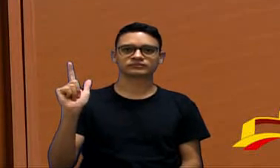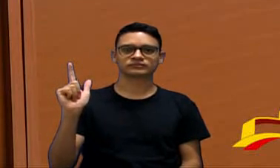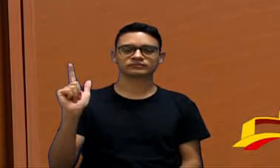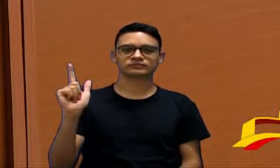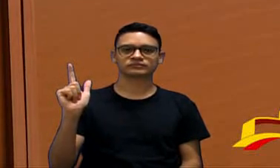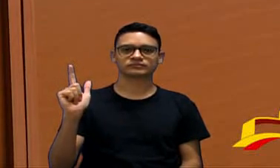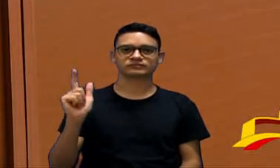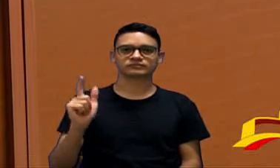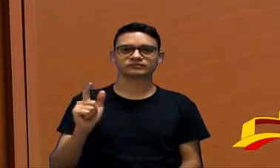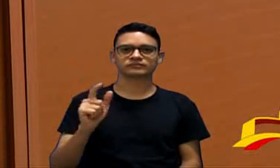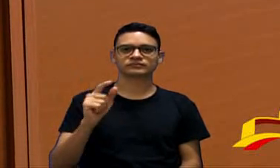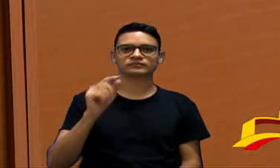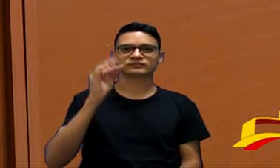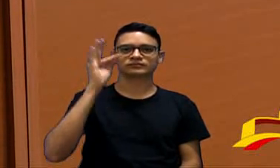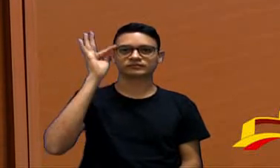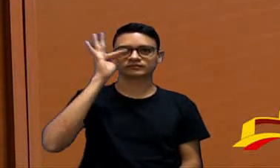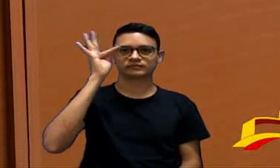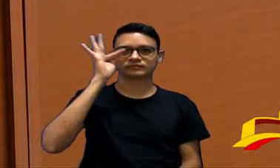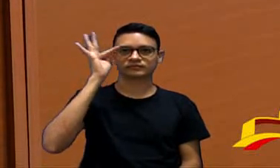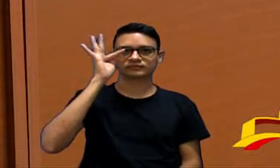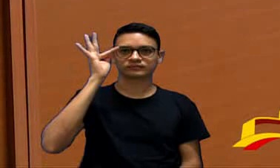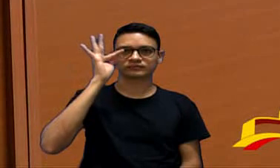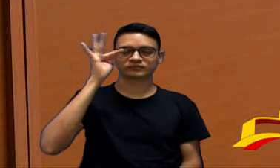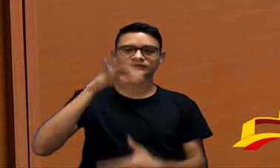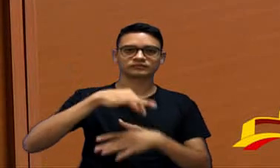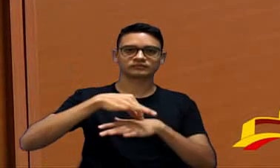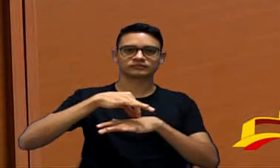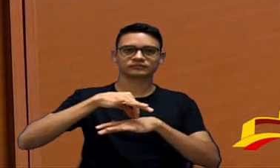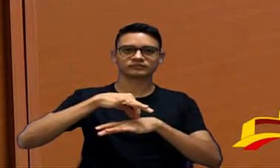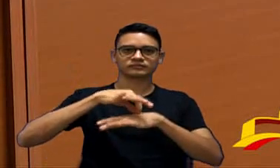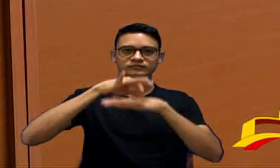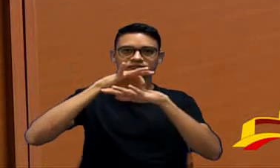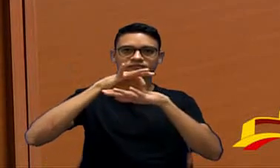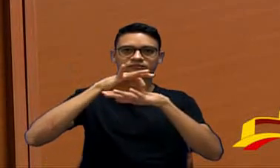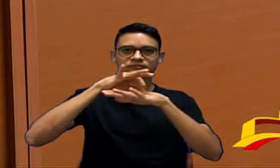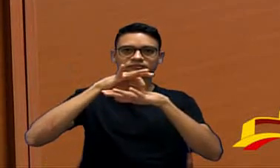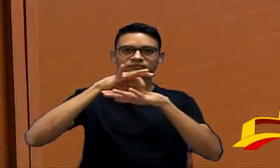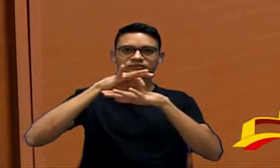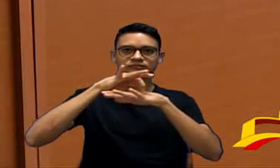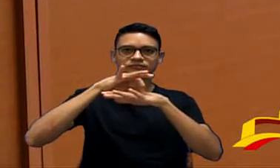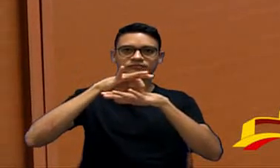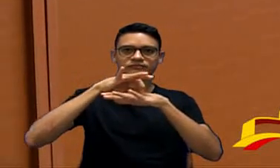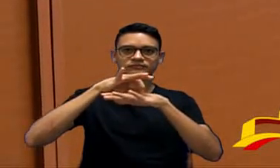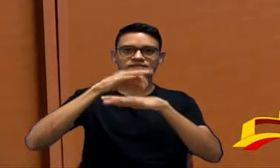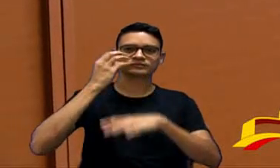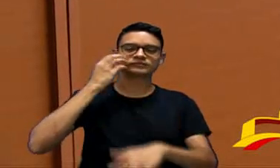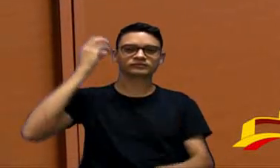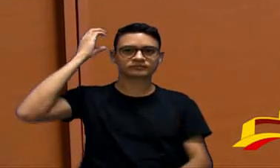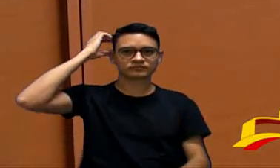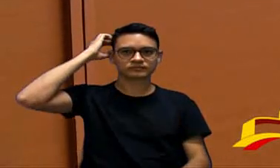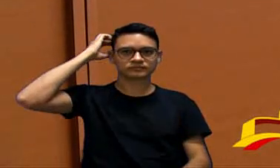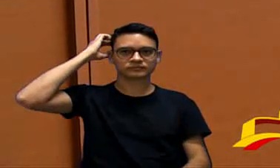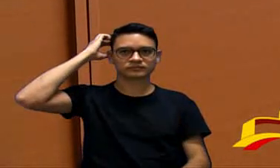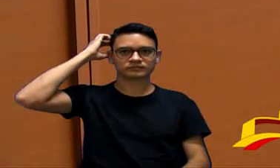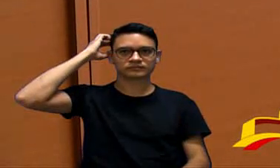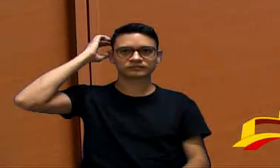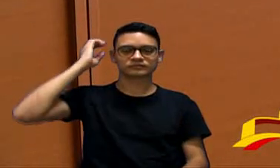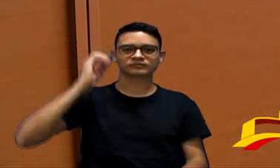é vereador Fausto, por favor. Vai usar como líder. É, Périx, por favor, Vossa Excelência tem.